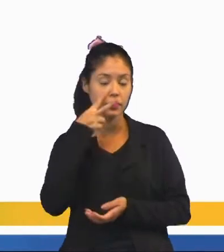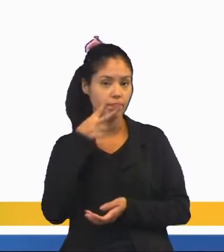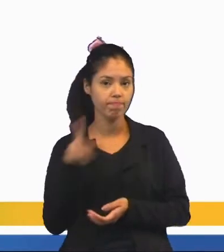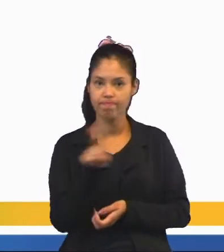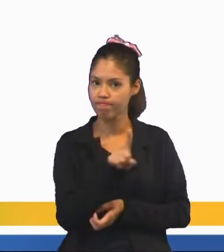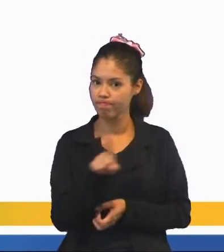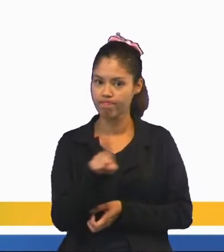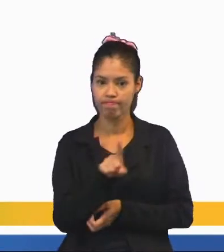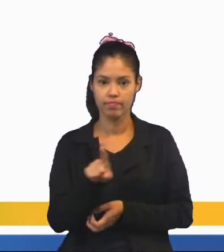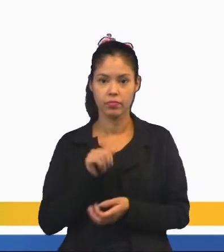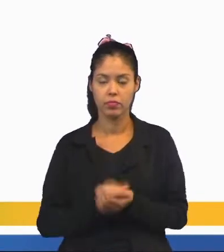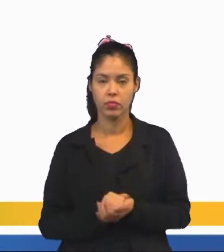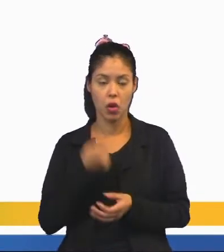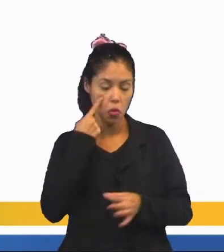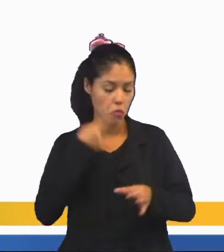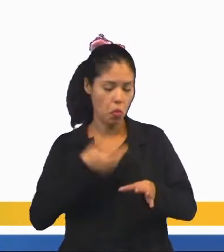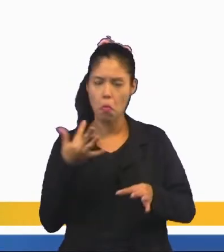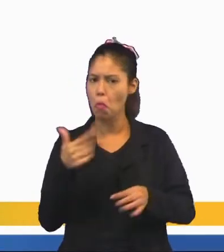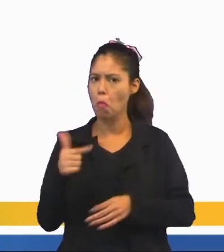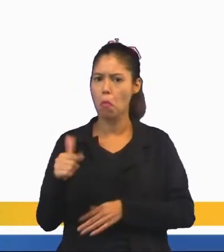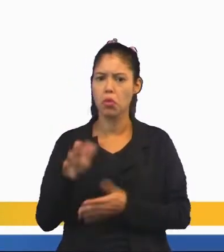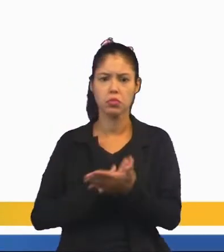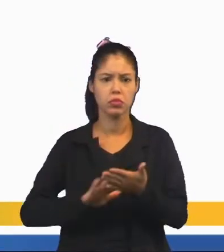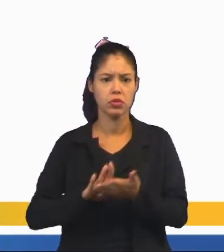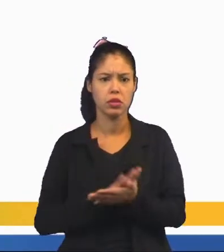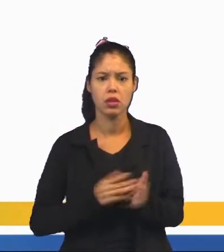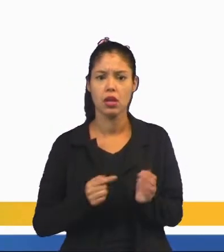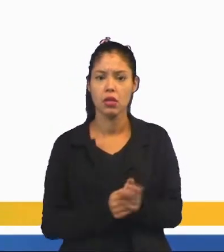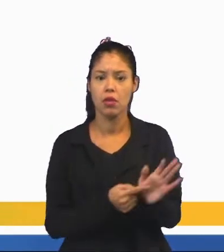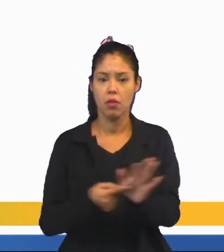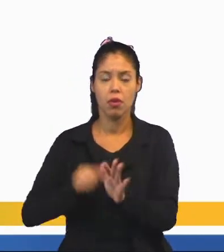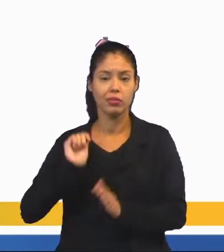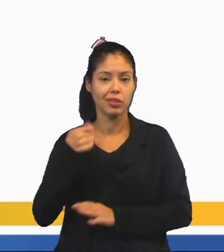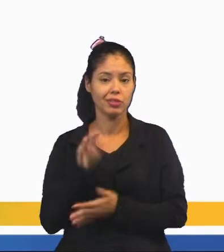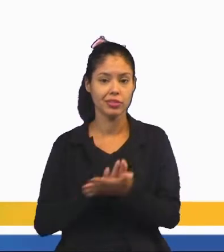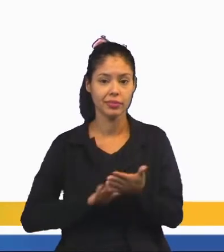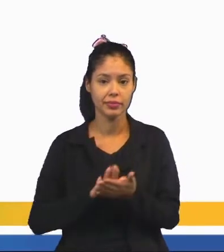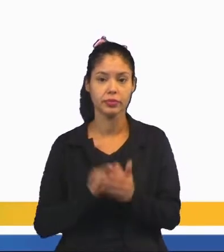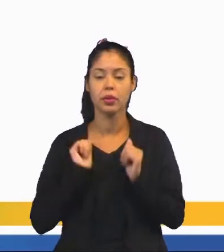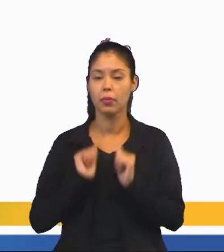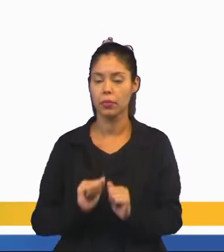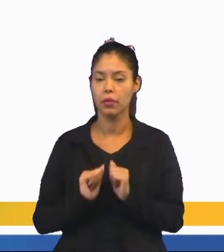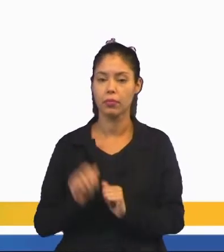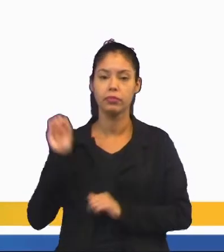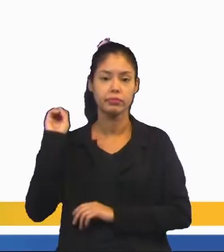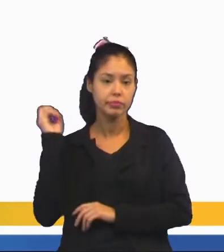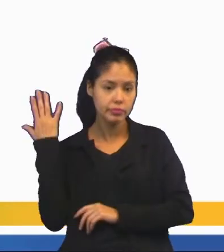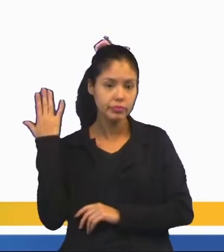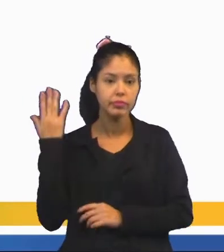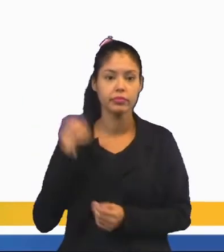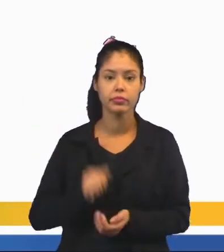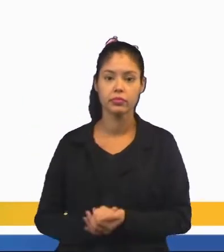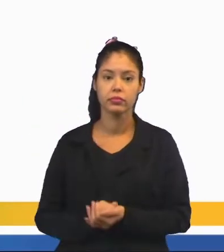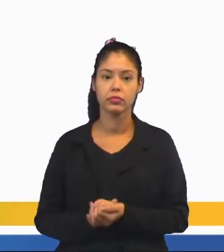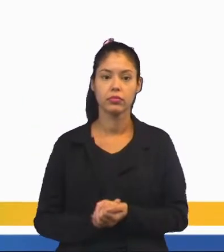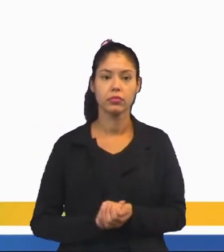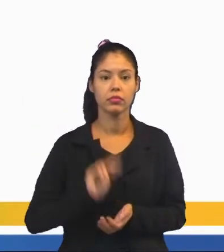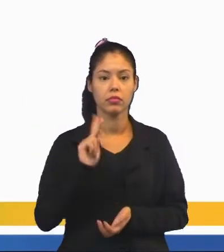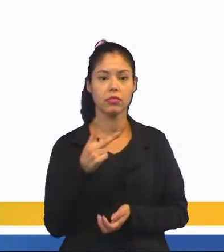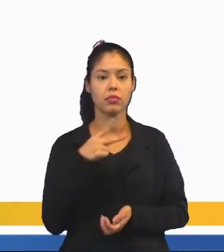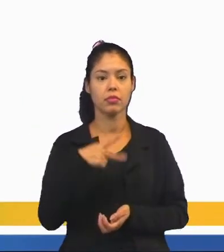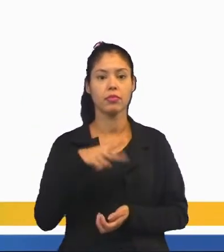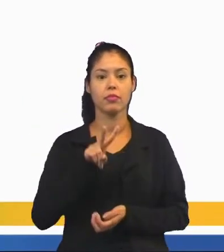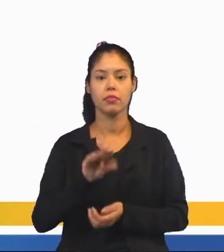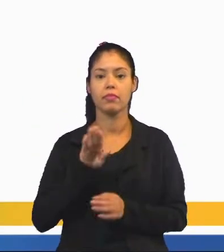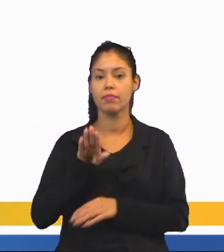Lesões não visíveis ao olho nu, não apresentam sinais e sintomas, podem ser causados por